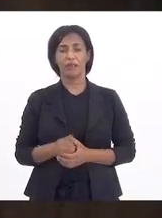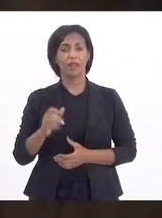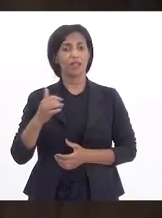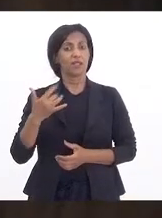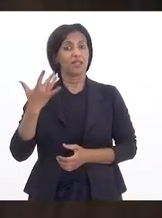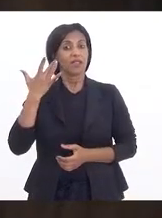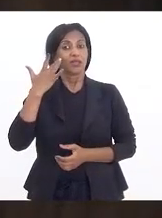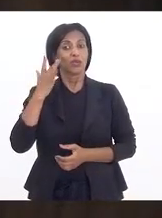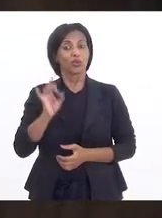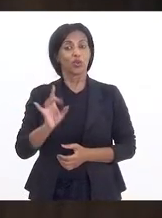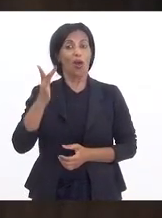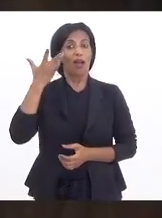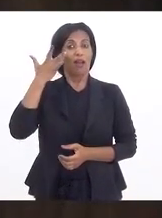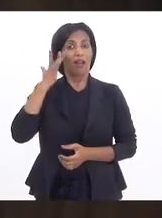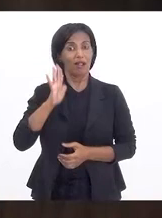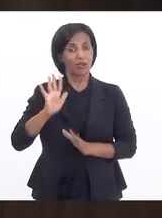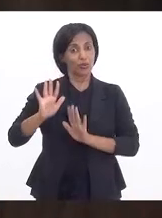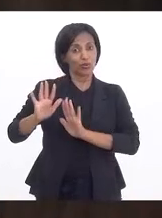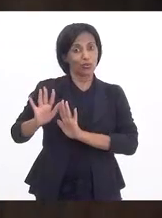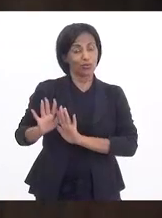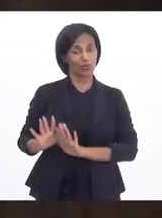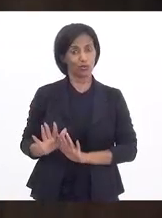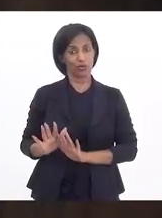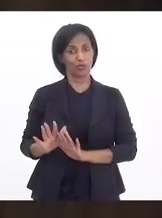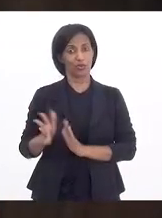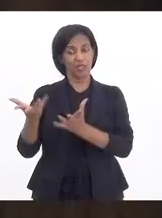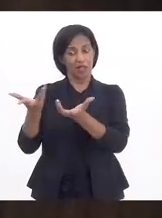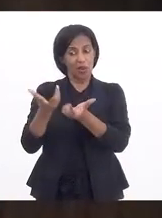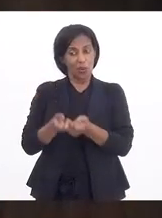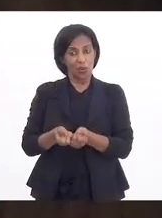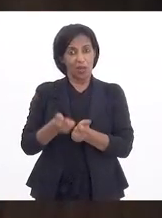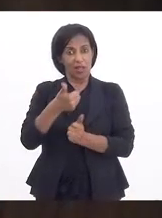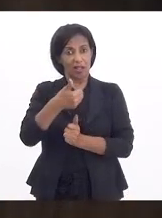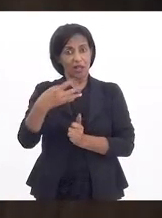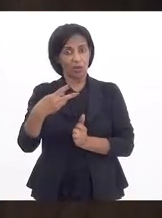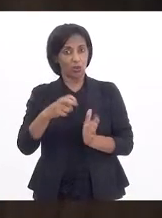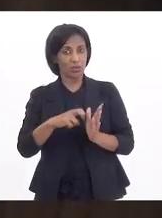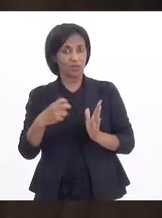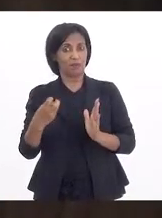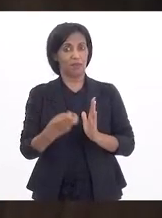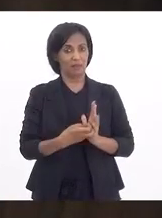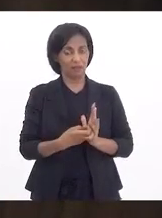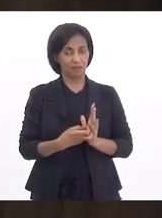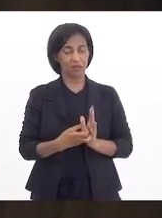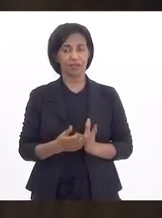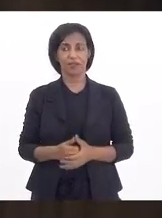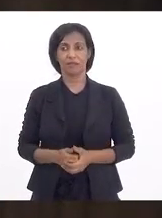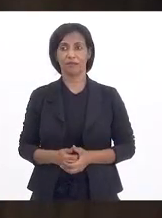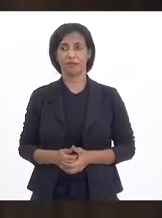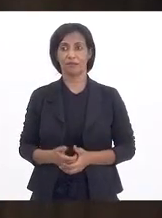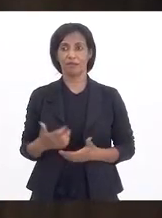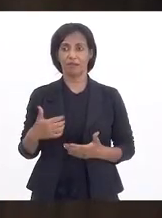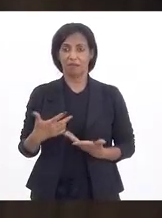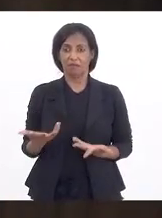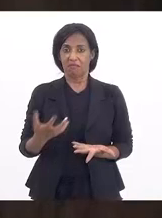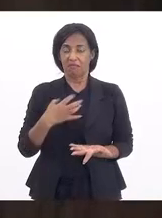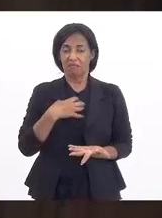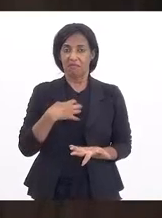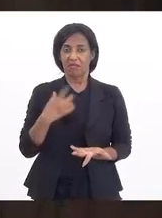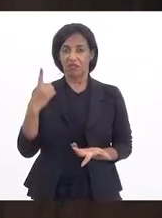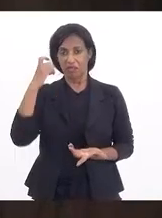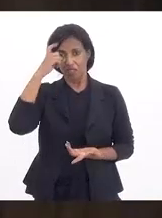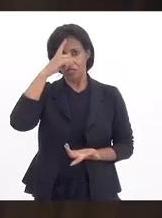eu só acho o que a colher 14 emendas Olá meus sentido